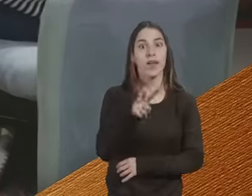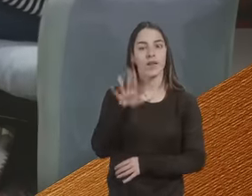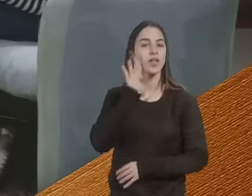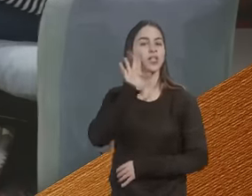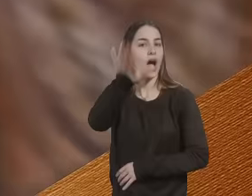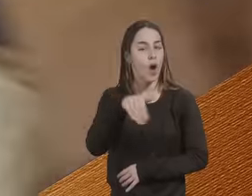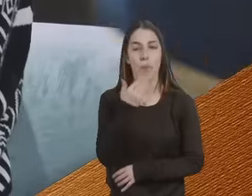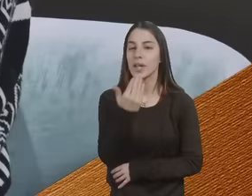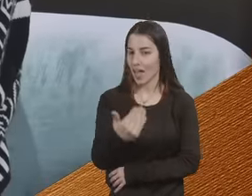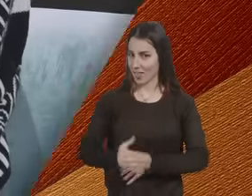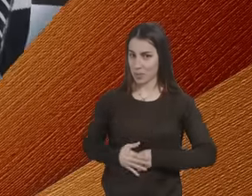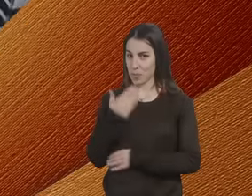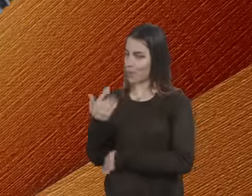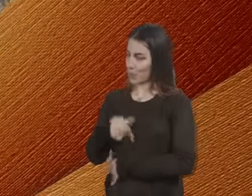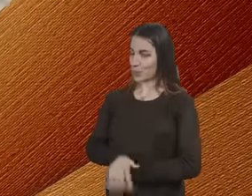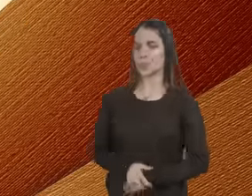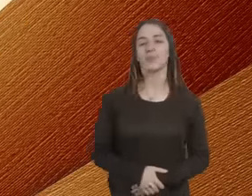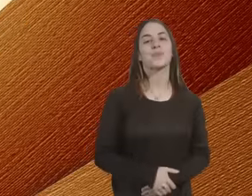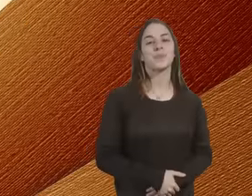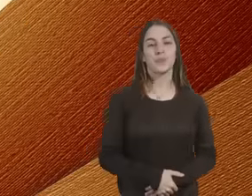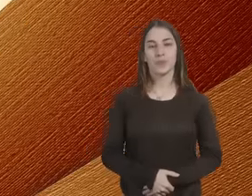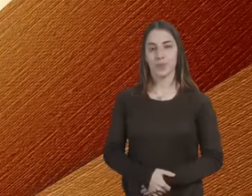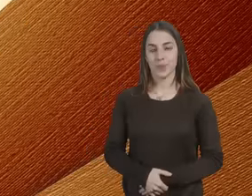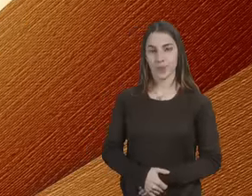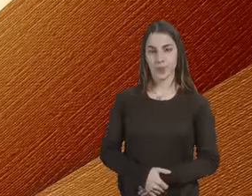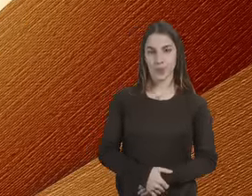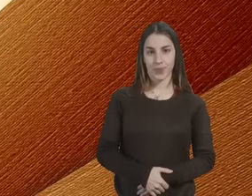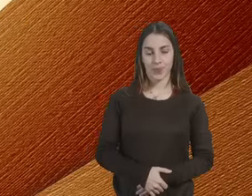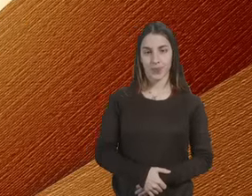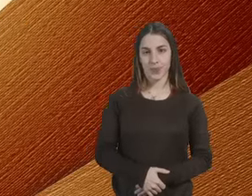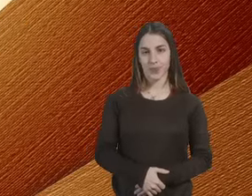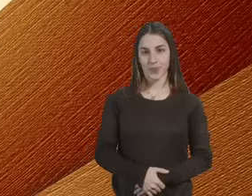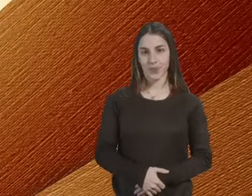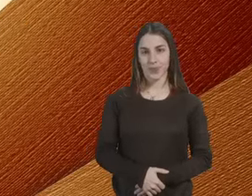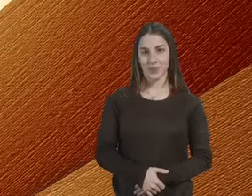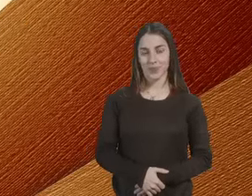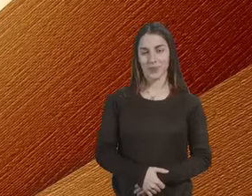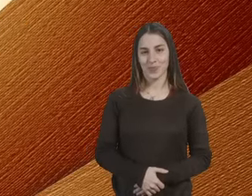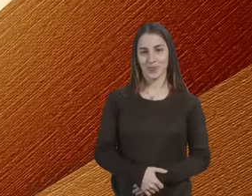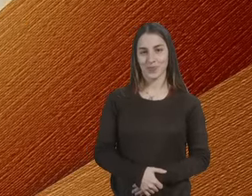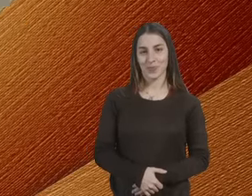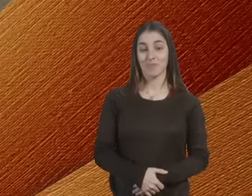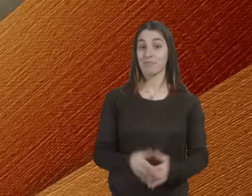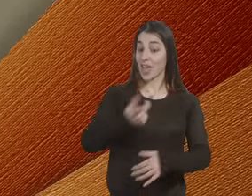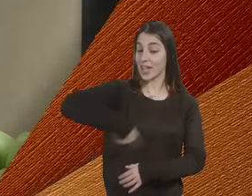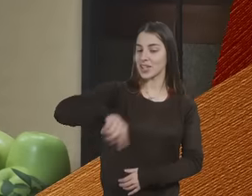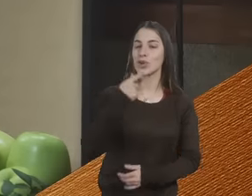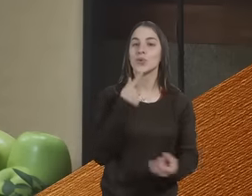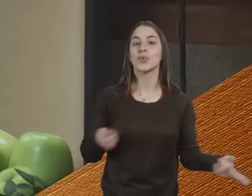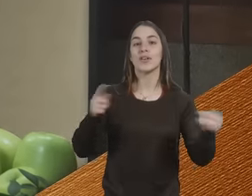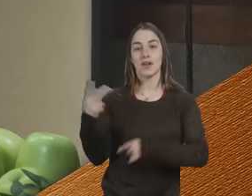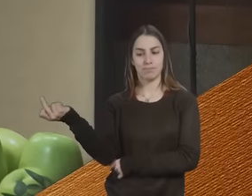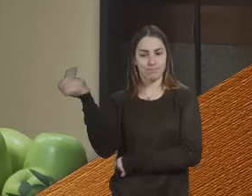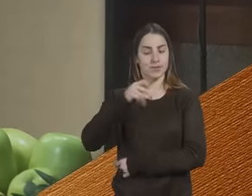Obrigado. Obrigada eu. E cá estamos de volta à